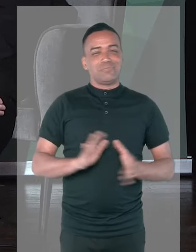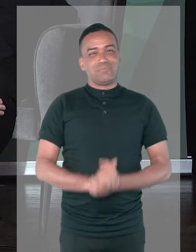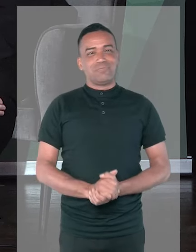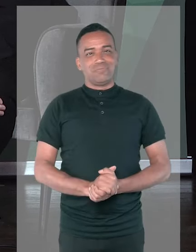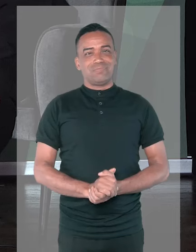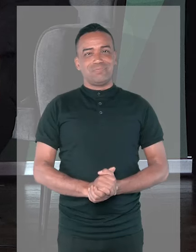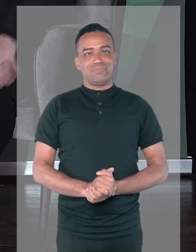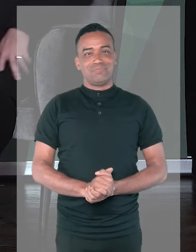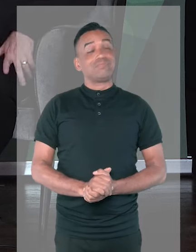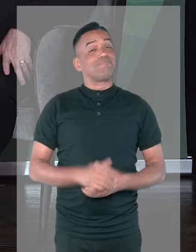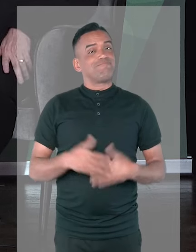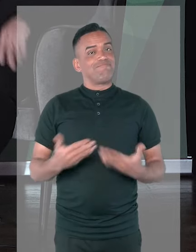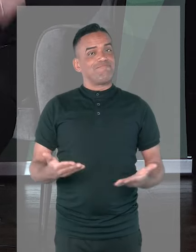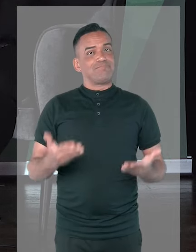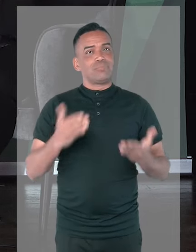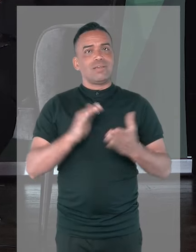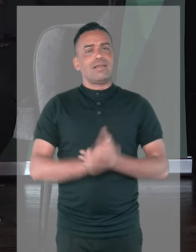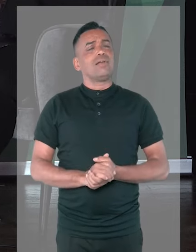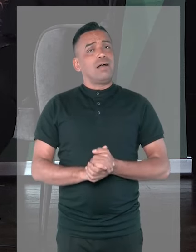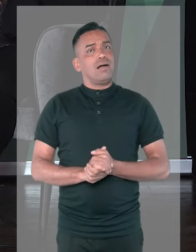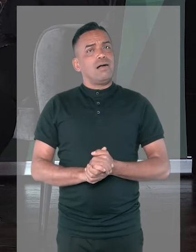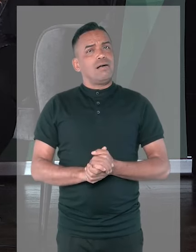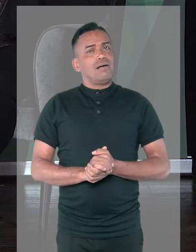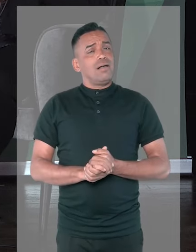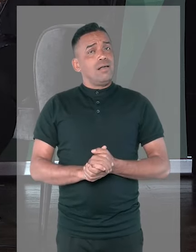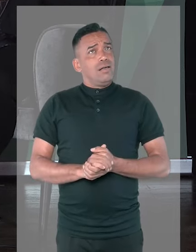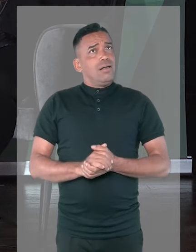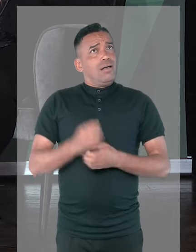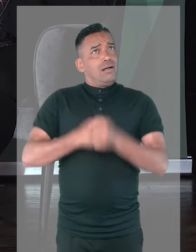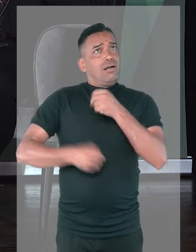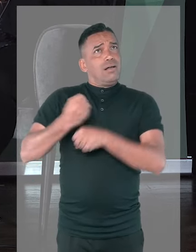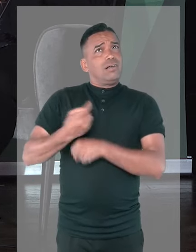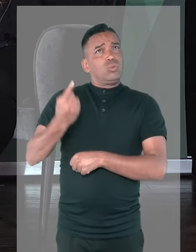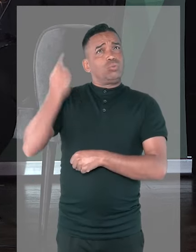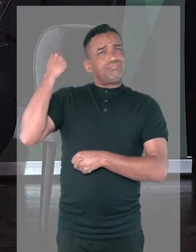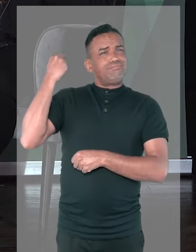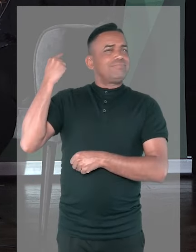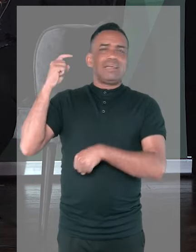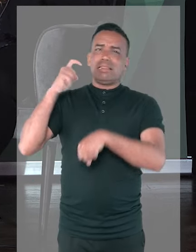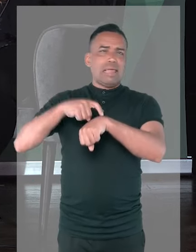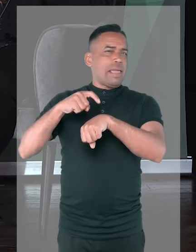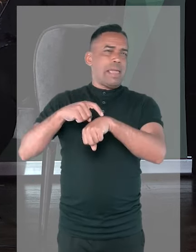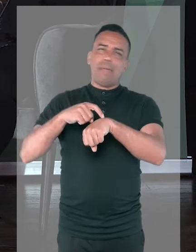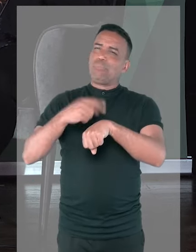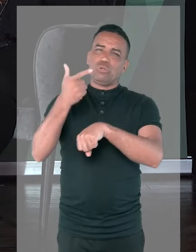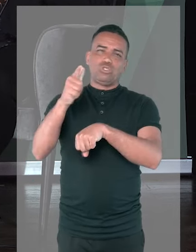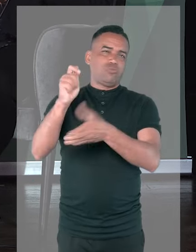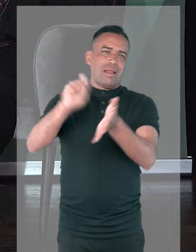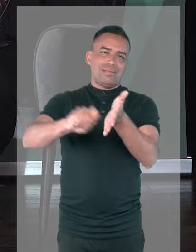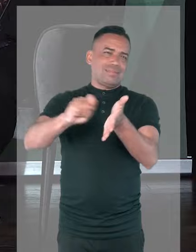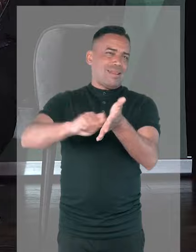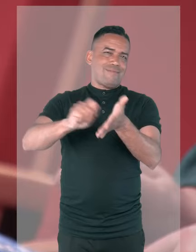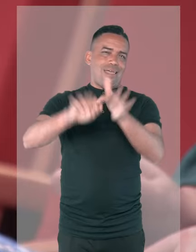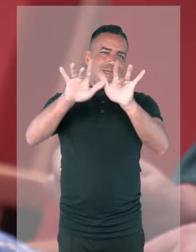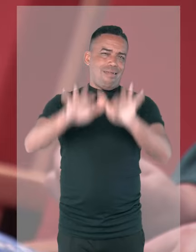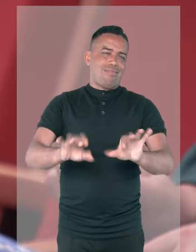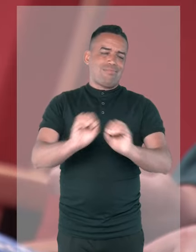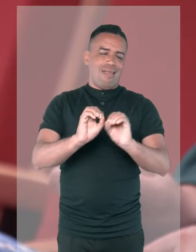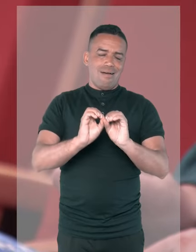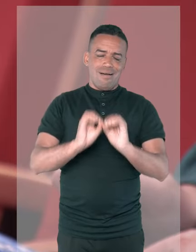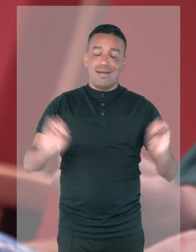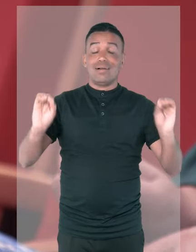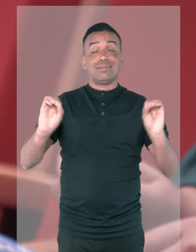assim. Olha, a verdade é que no último ano eu não tive tempo algum para escrever nada, então eu só escrevi